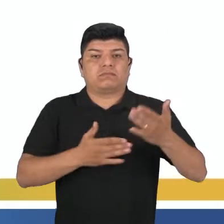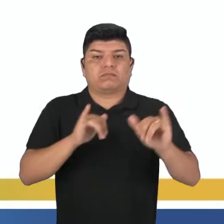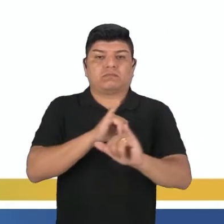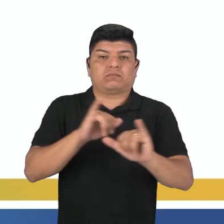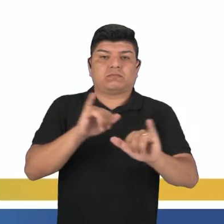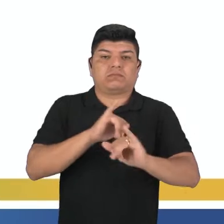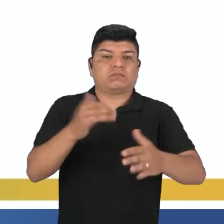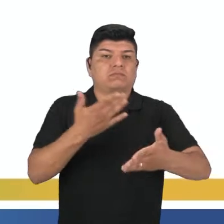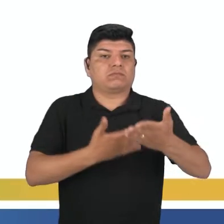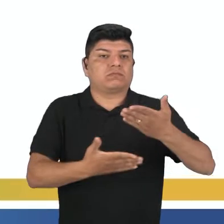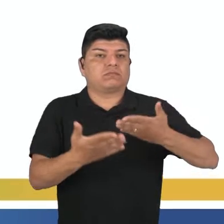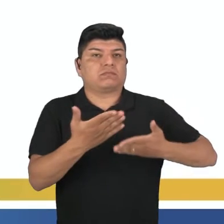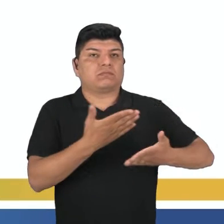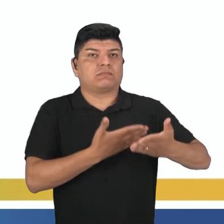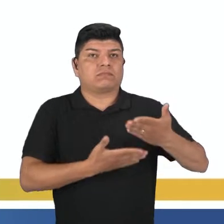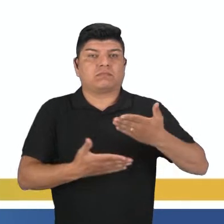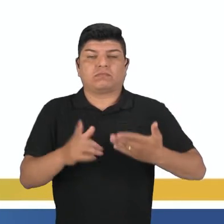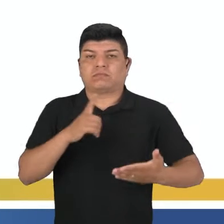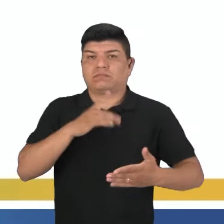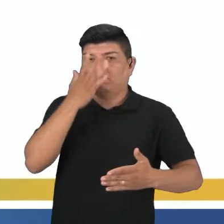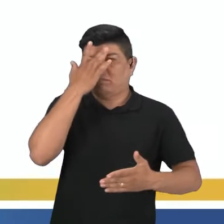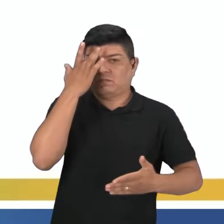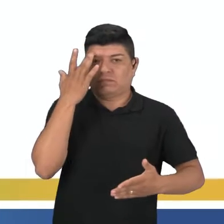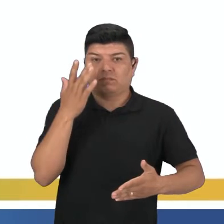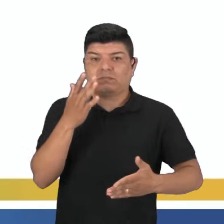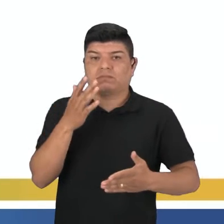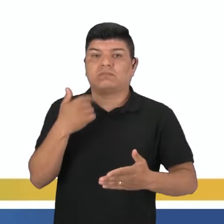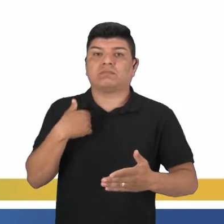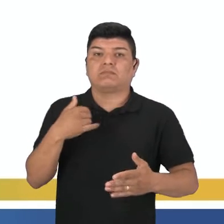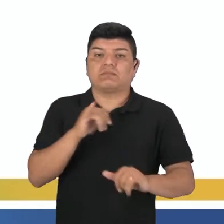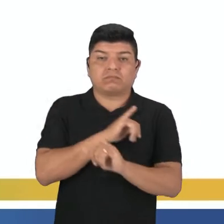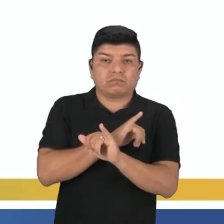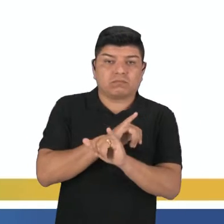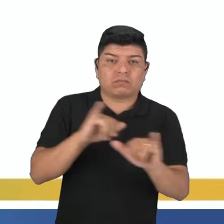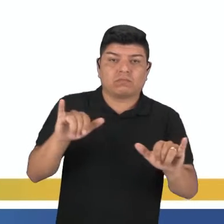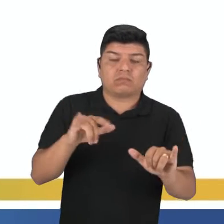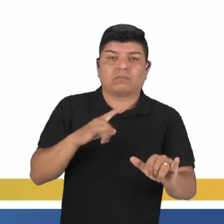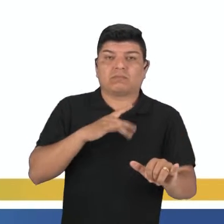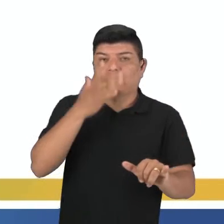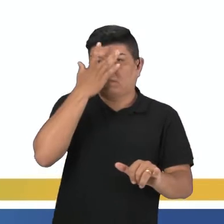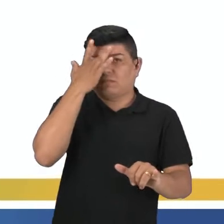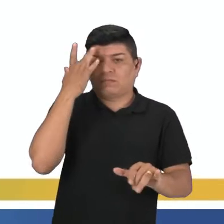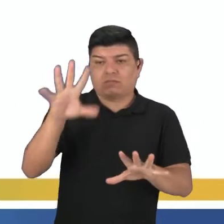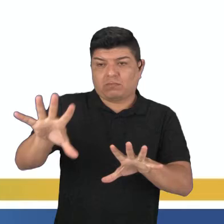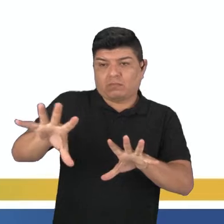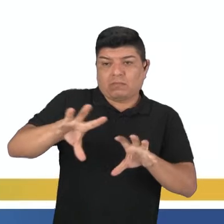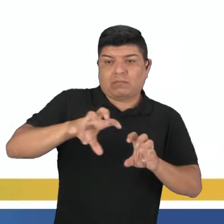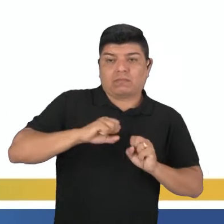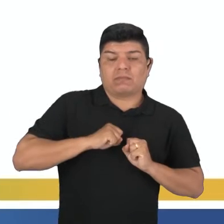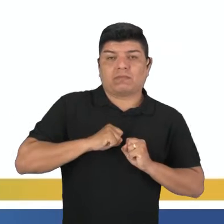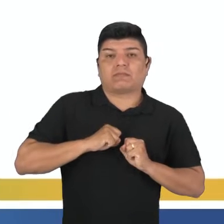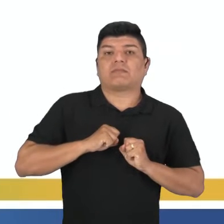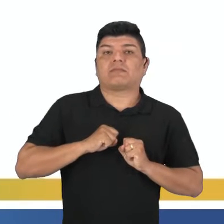ela circula? Eu tenho um emissor, que é quem está emitindo a informação, eu tenho um receptor,